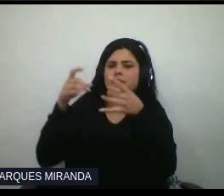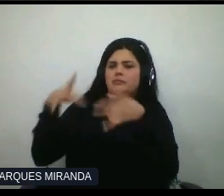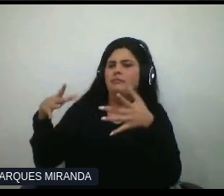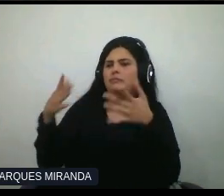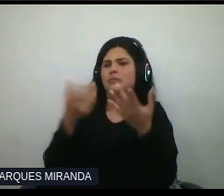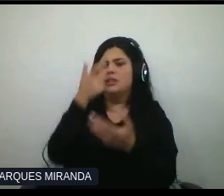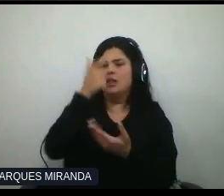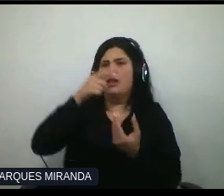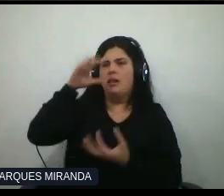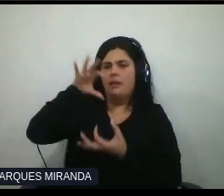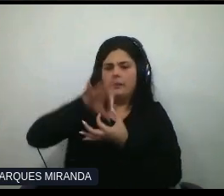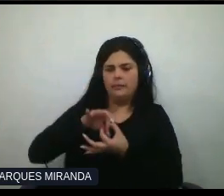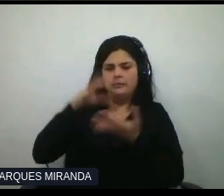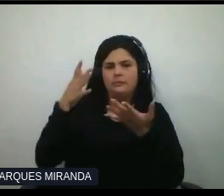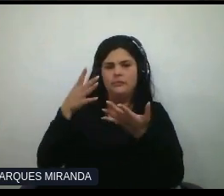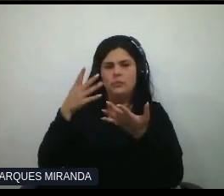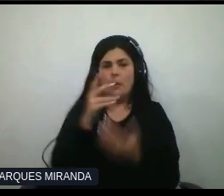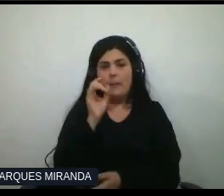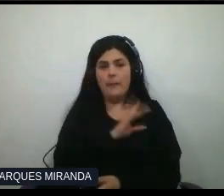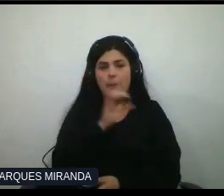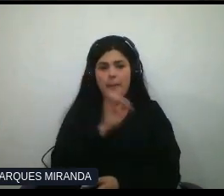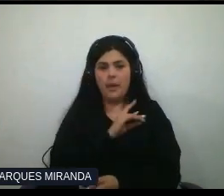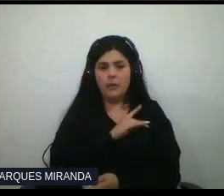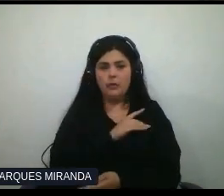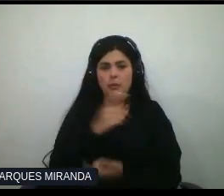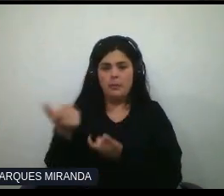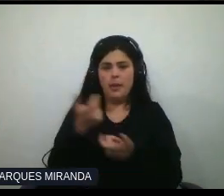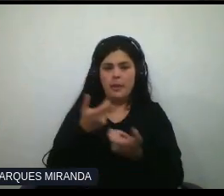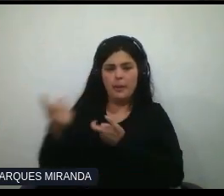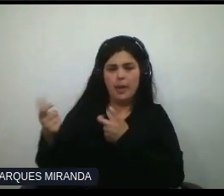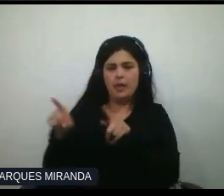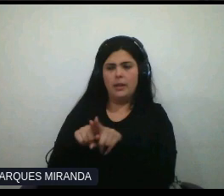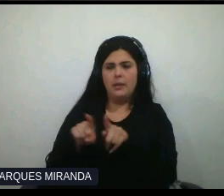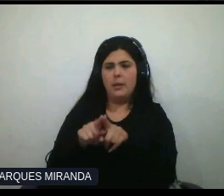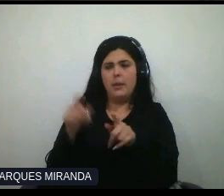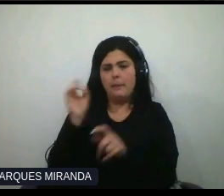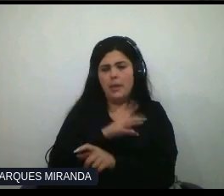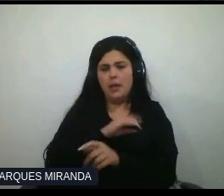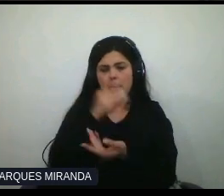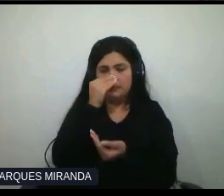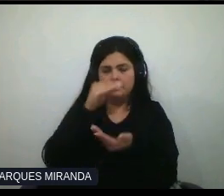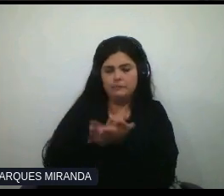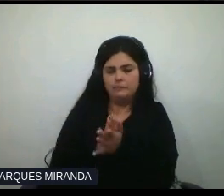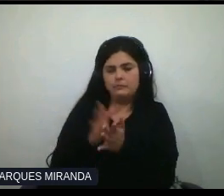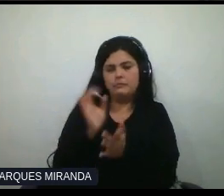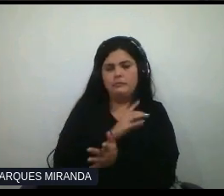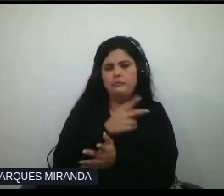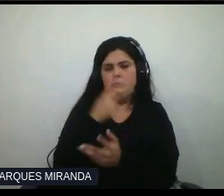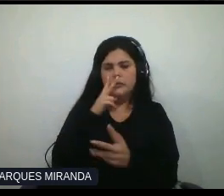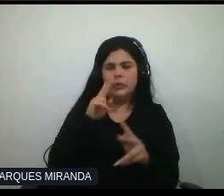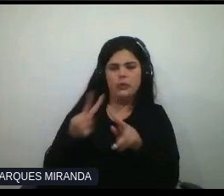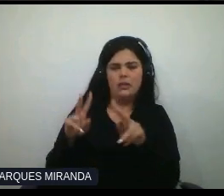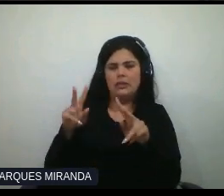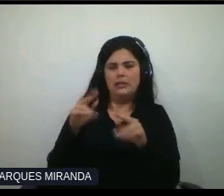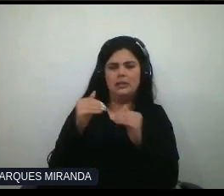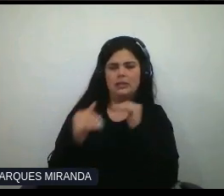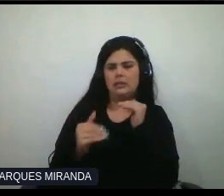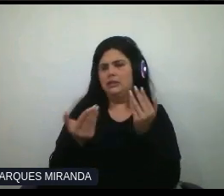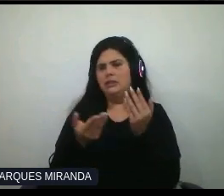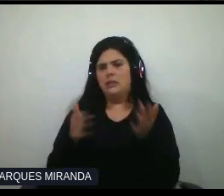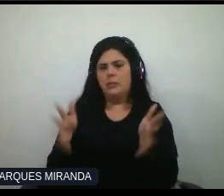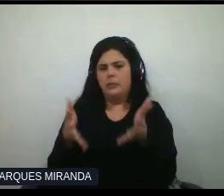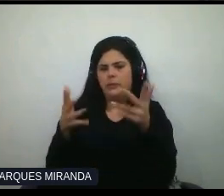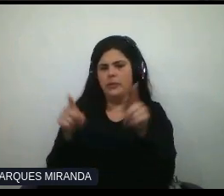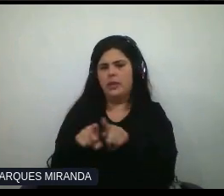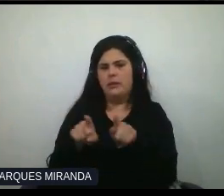ser autêntico, com medo de retaliação, com medo de preconceito, com medo de alguém olhar torto e não nos fazer promover, ou